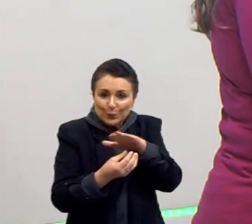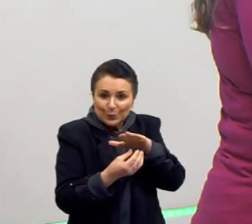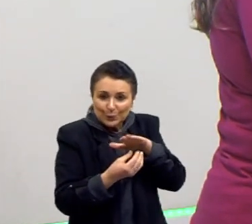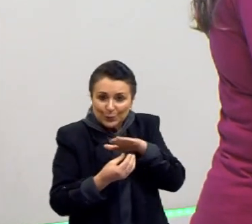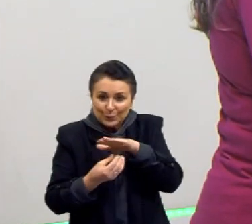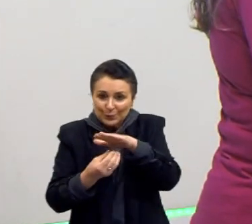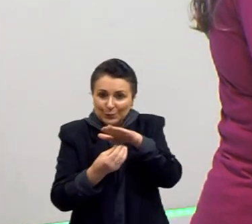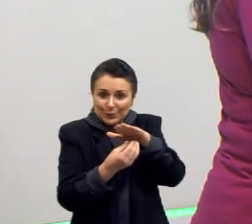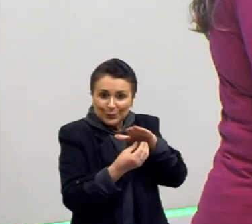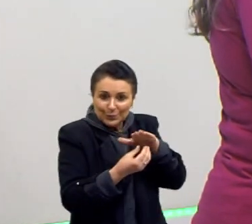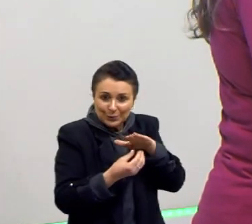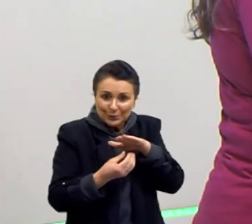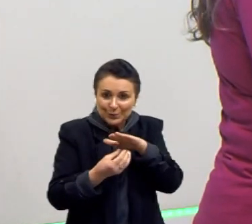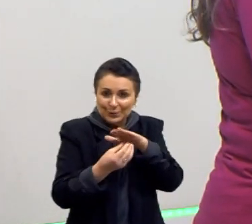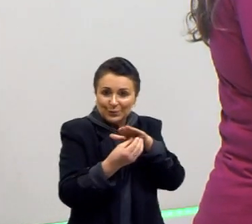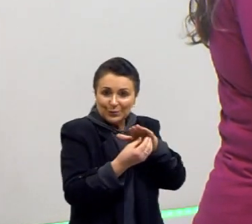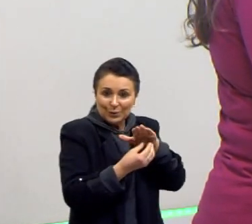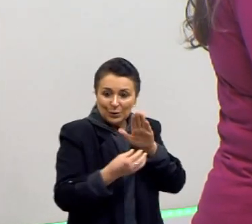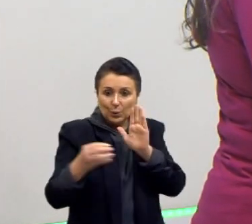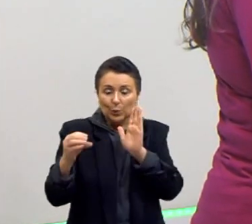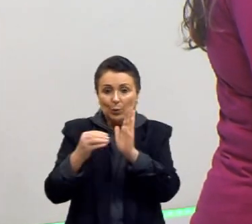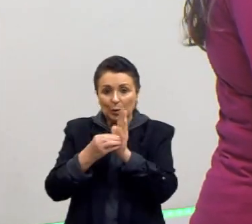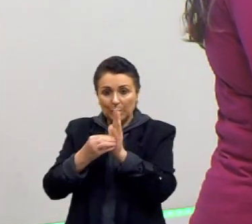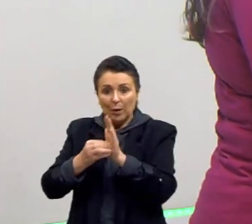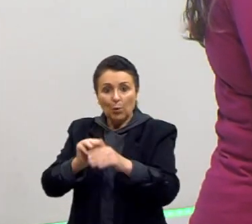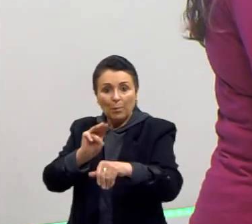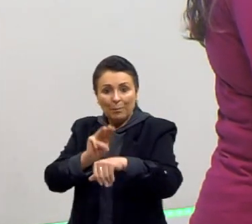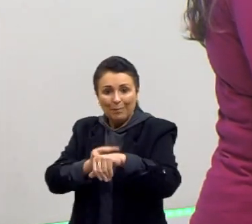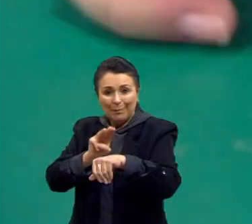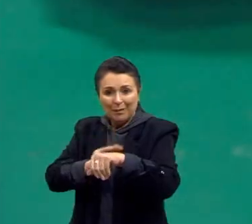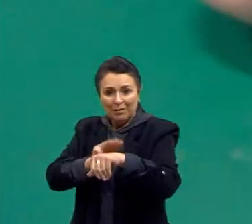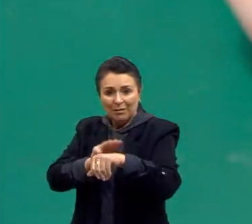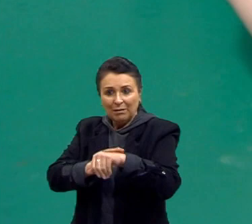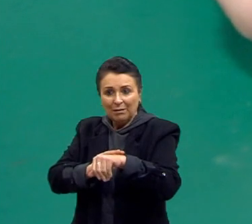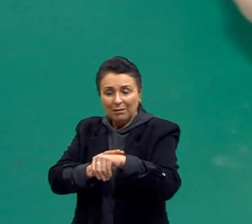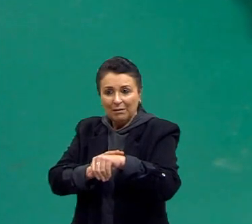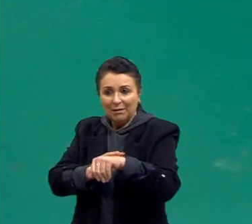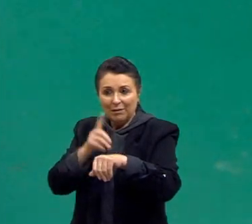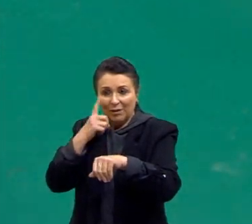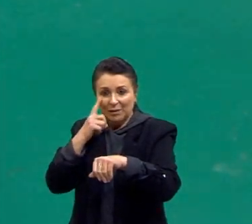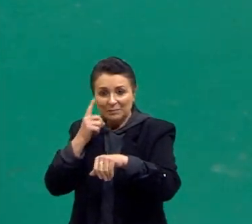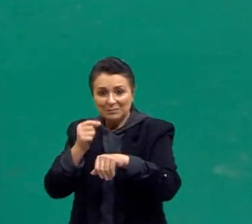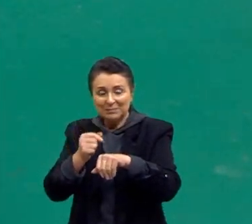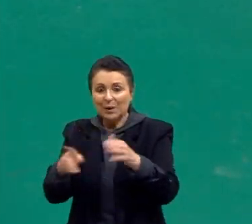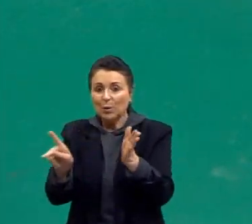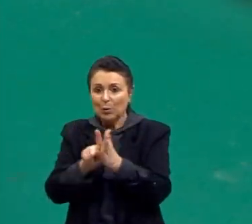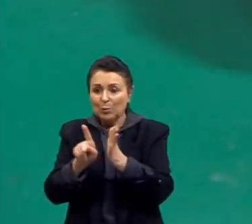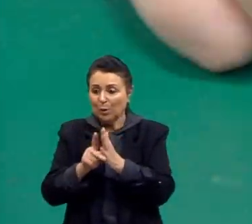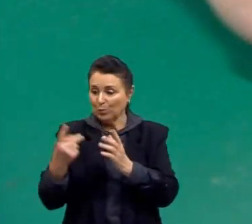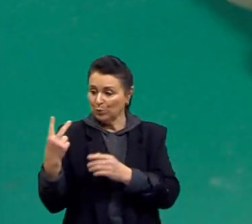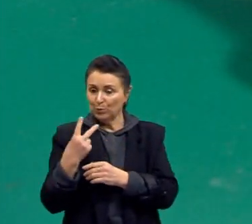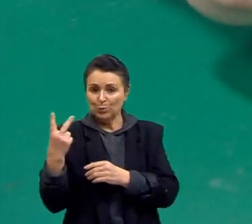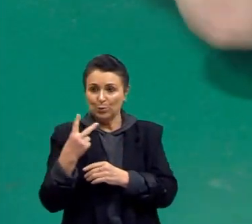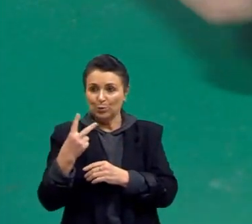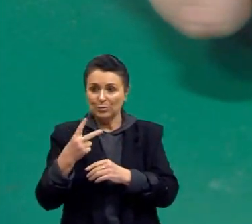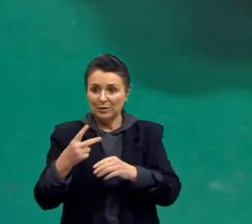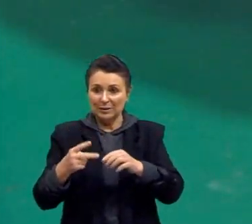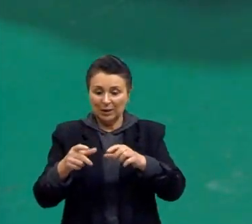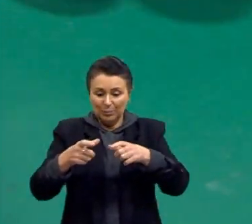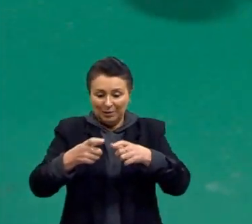interação do próprio e com o metal ou vejam que aqui né aqui eu tenho uma tampinha de